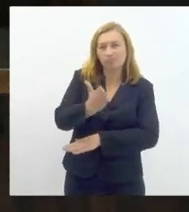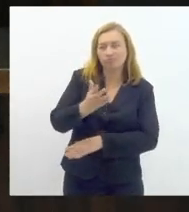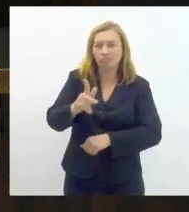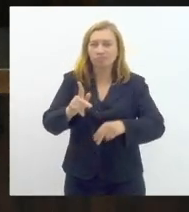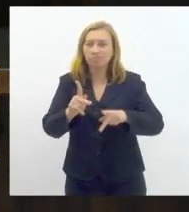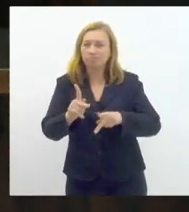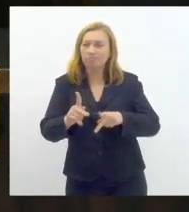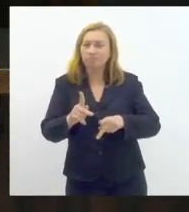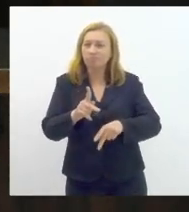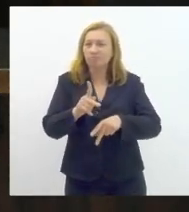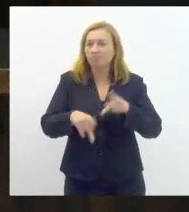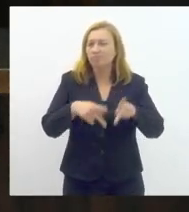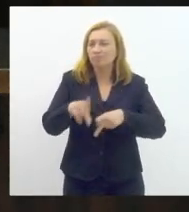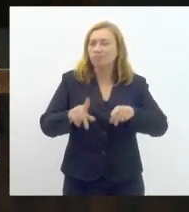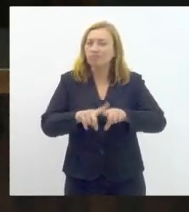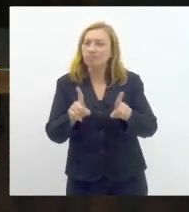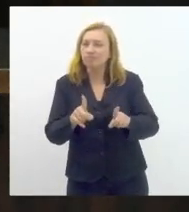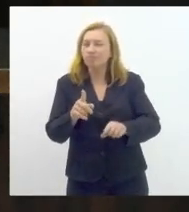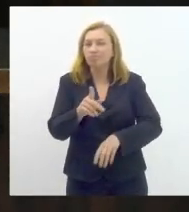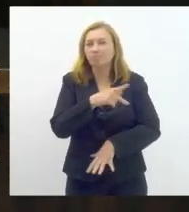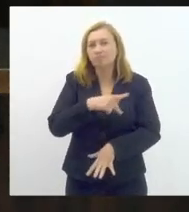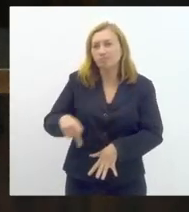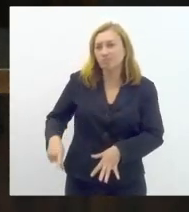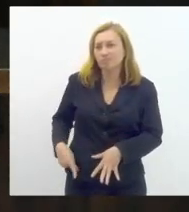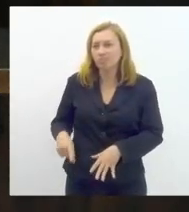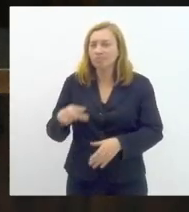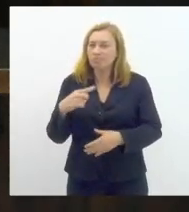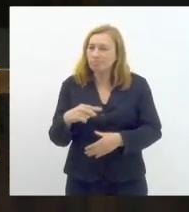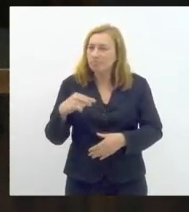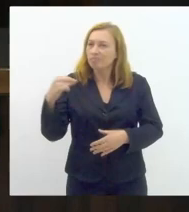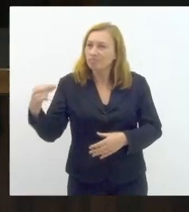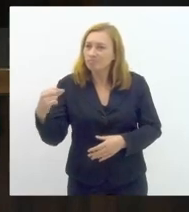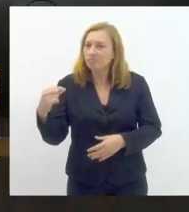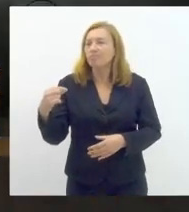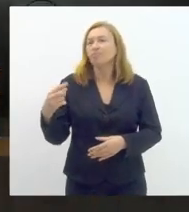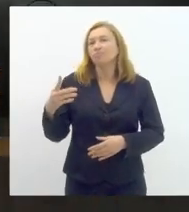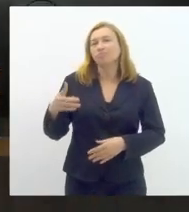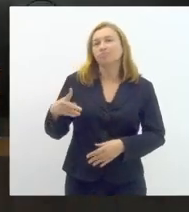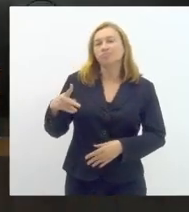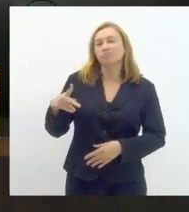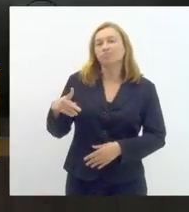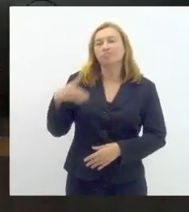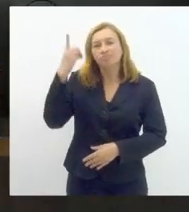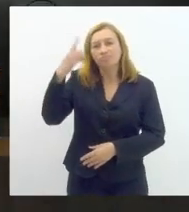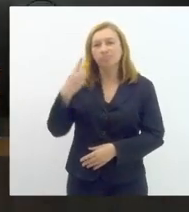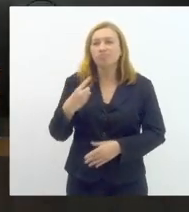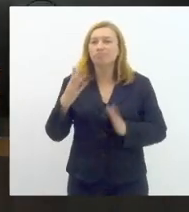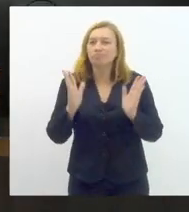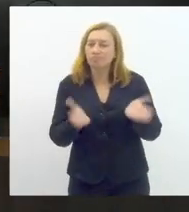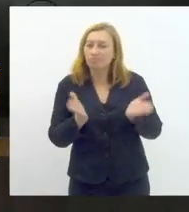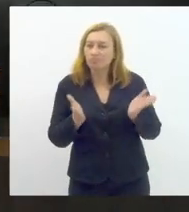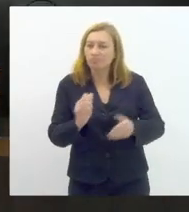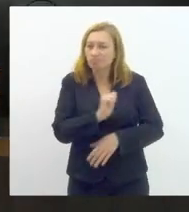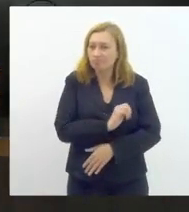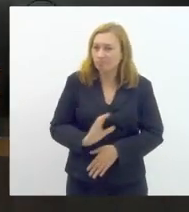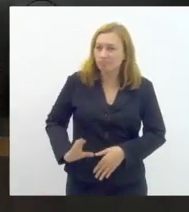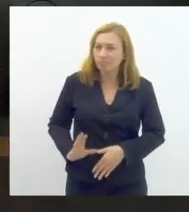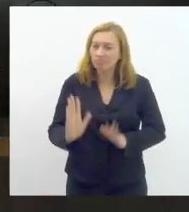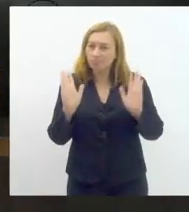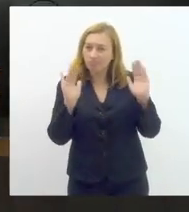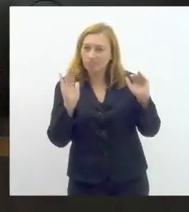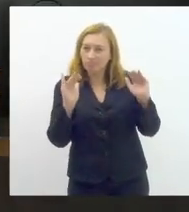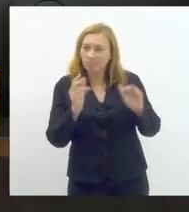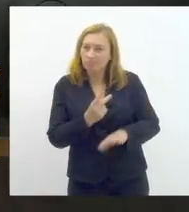população, mas o presidente, ele é eleito pelos parlamentares. E agora, André, conforme você vai se despedindo deles,